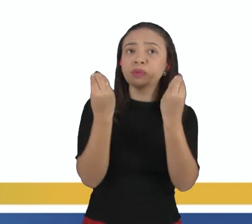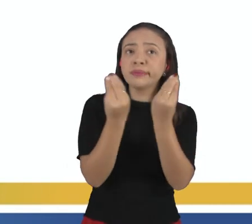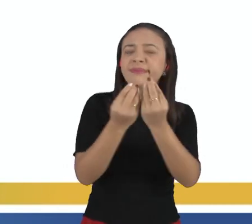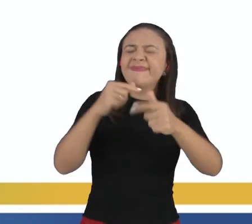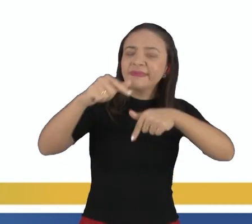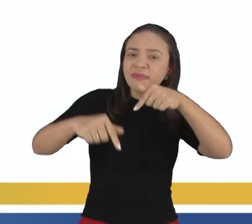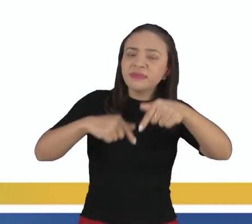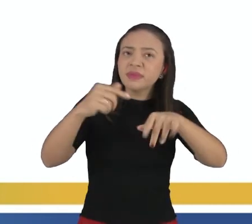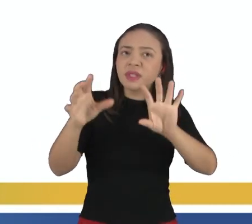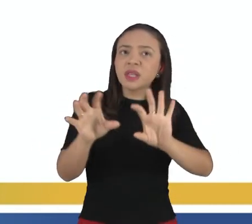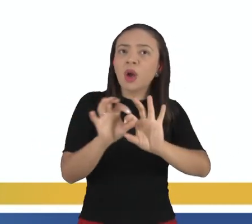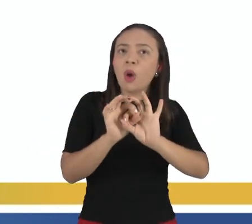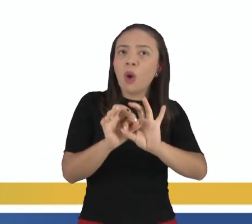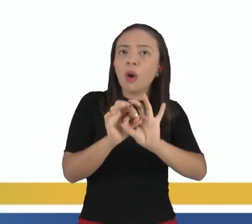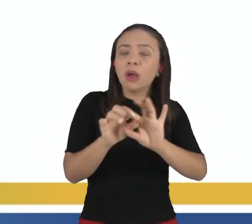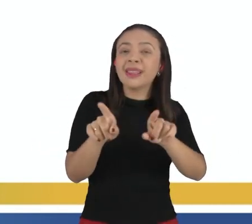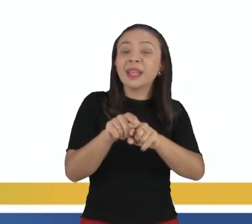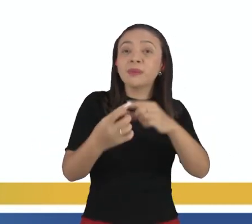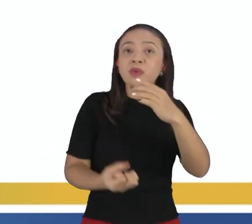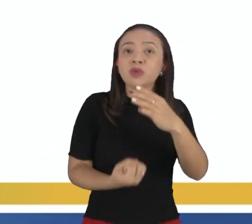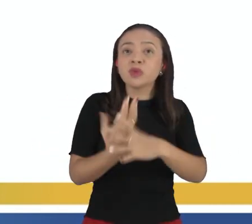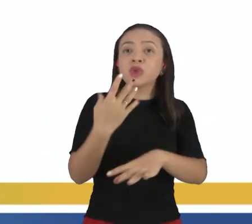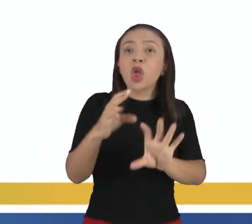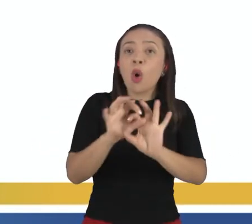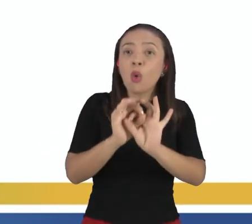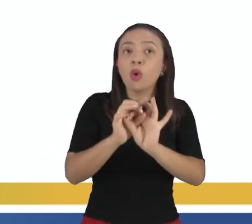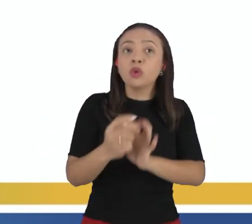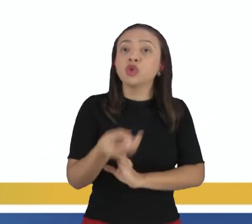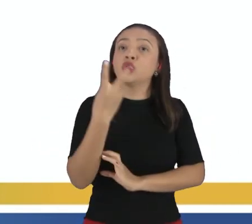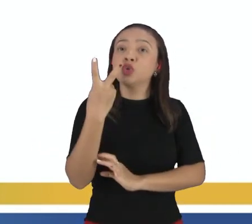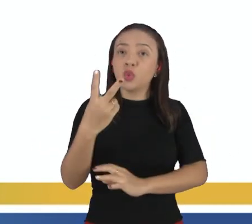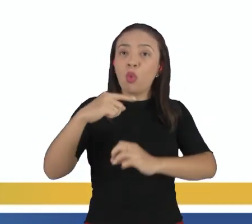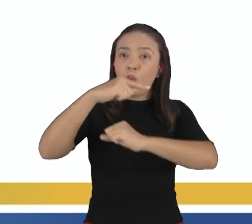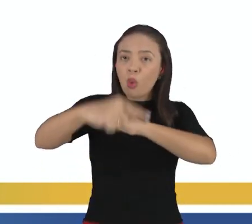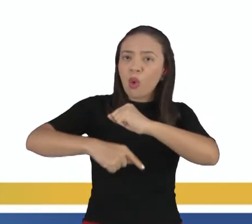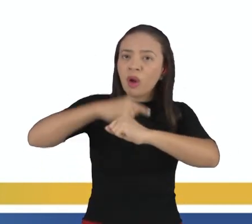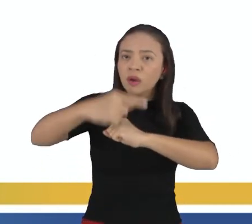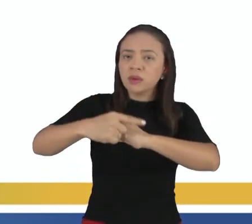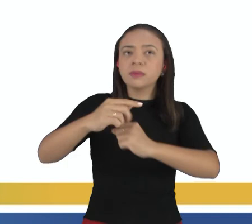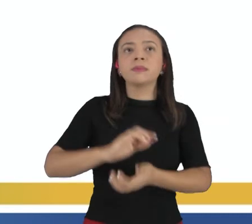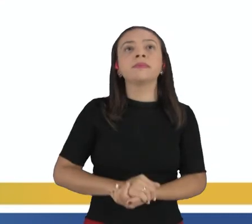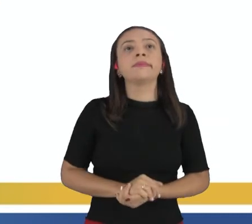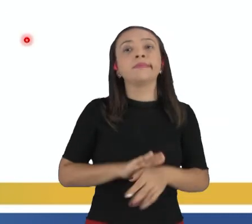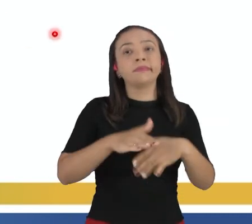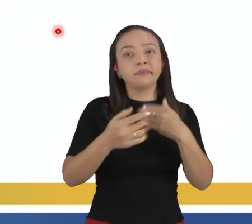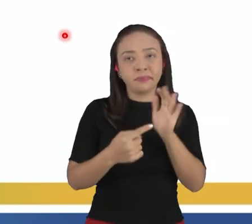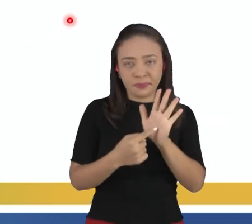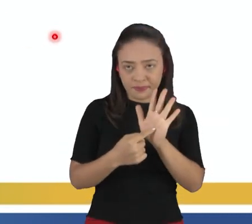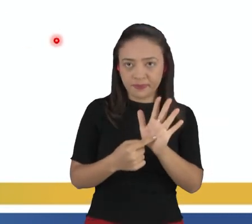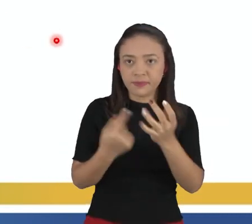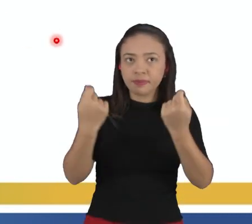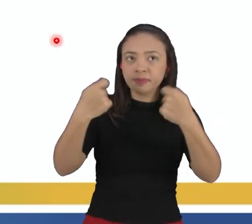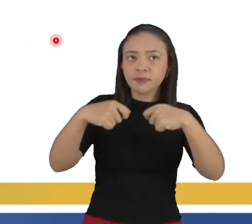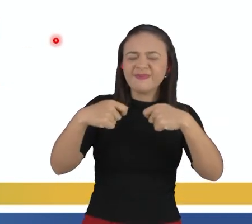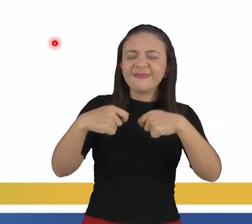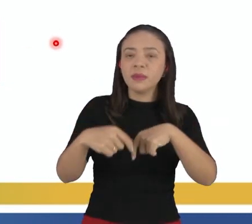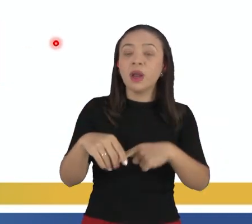formada pela mesma combinação diferente de dois átomos. Então, de acordo com essas alternativas,